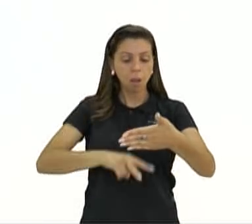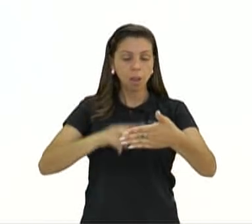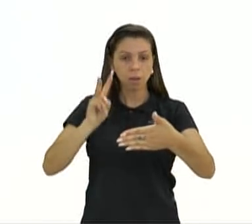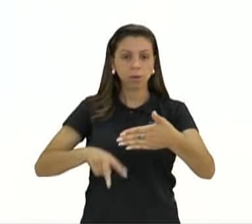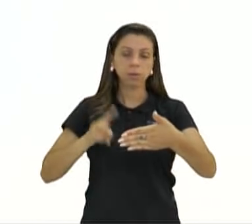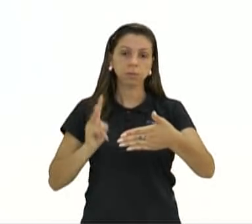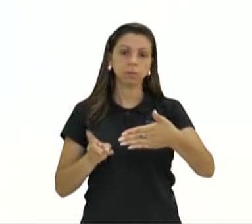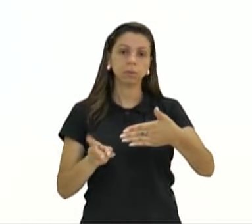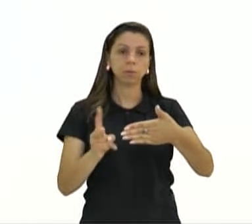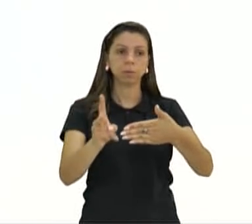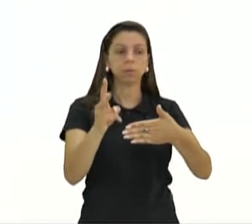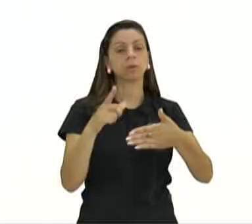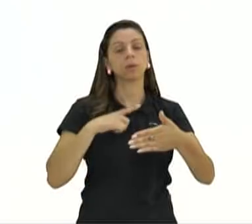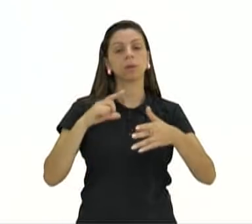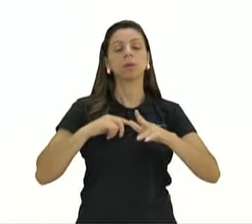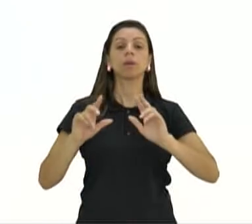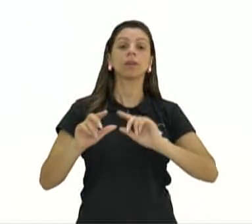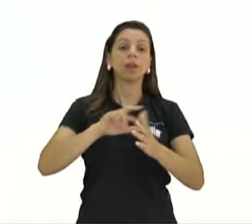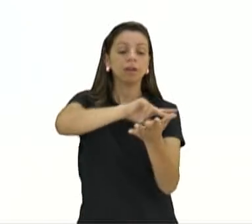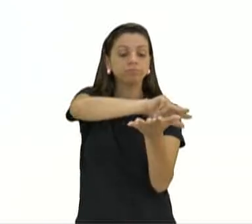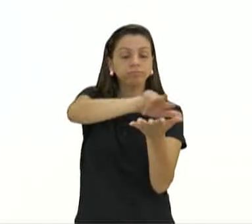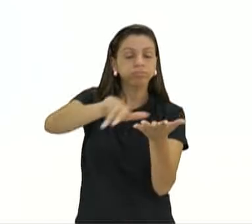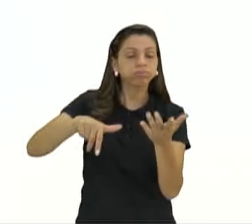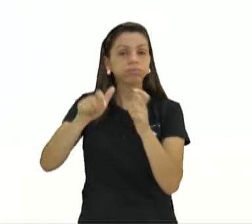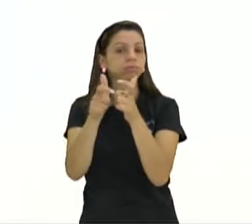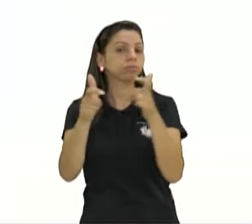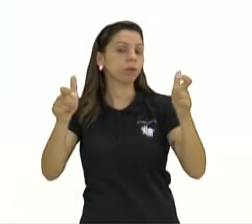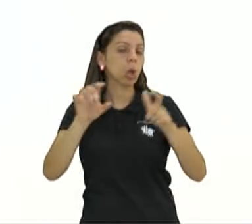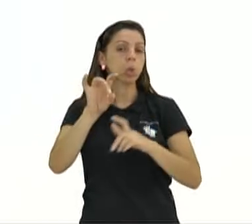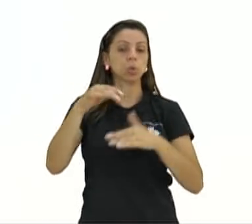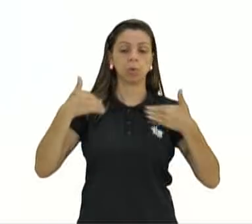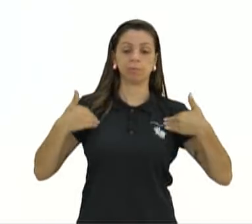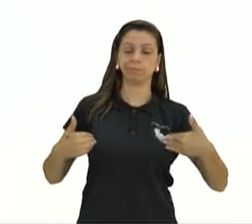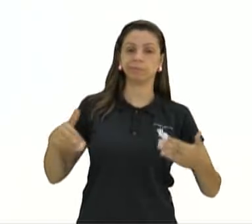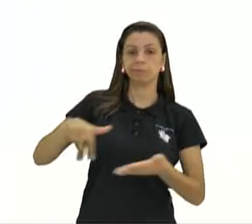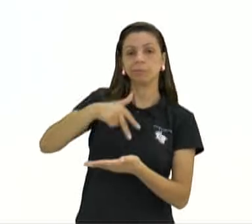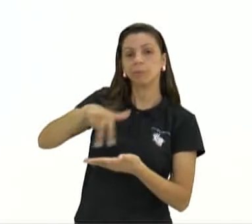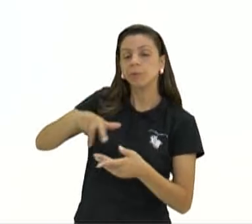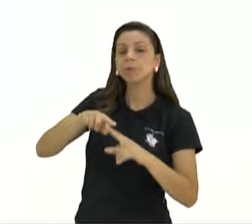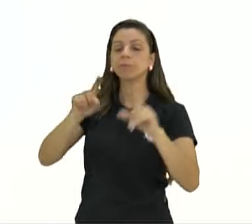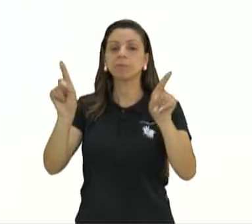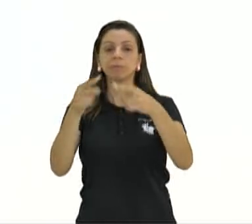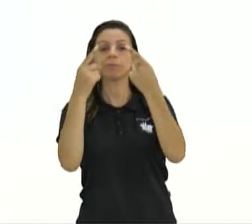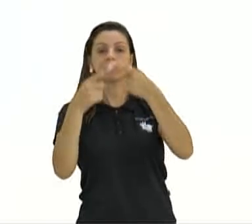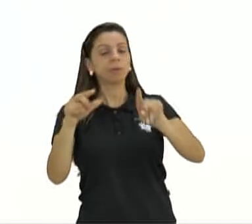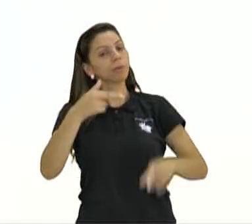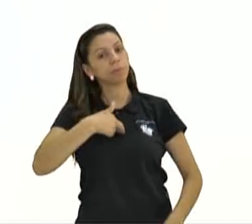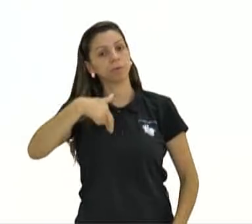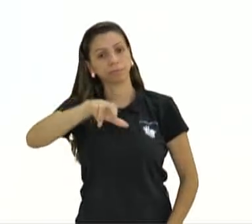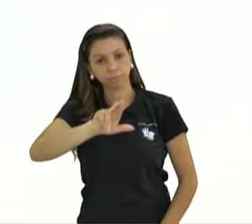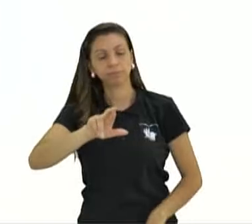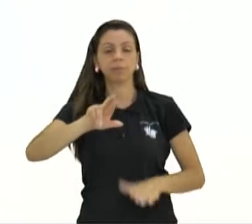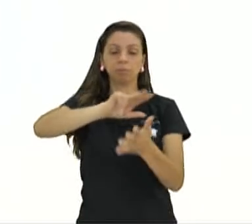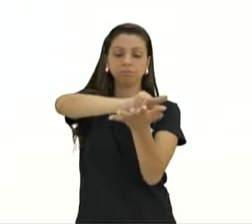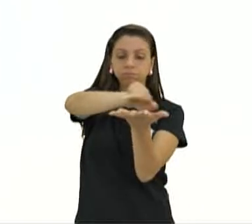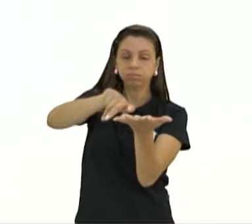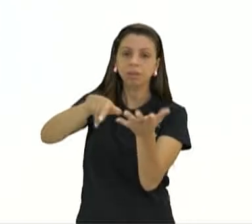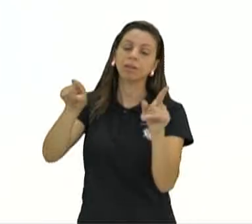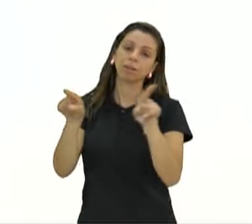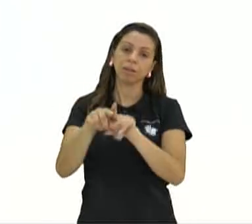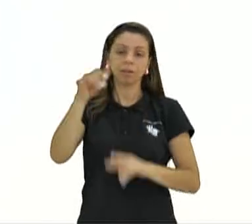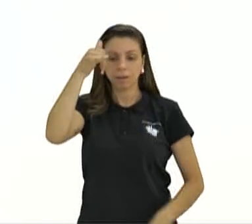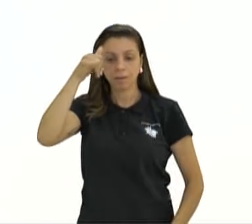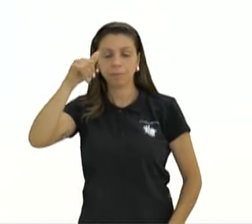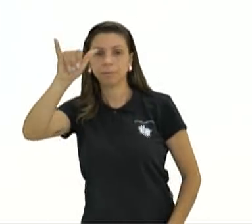continuação do trecho. É uma diversidade tão grande, não só de coreografias, de musicalidade e de religiosidade. Tem os bois